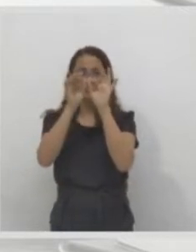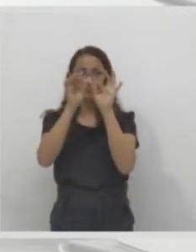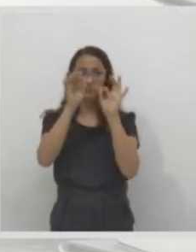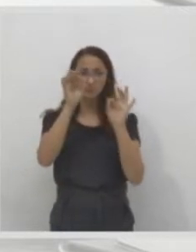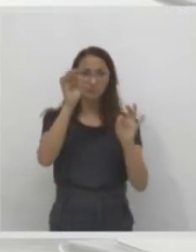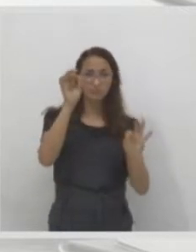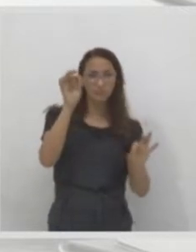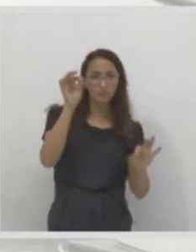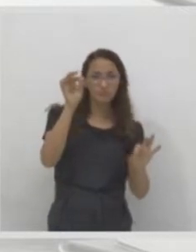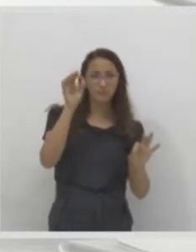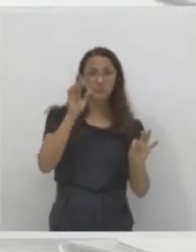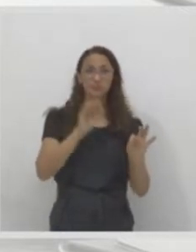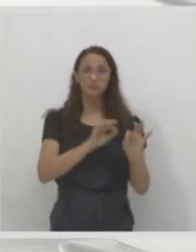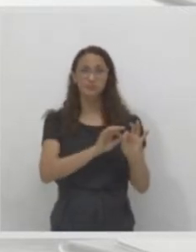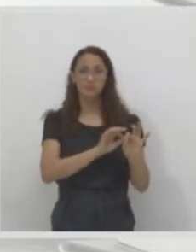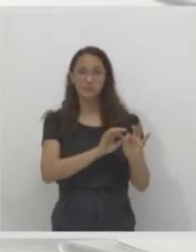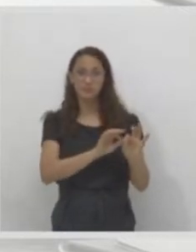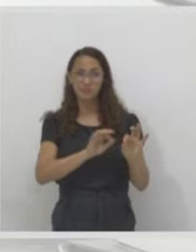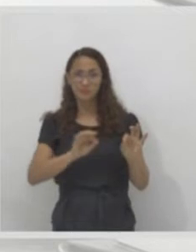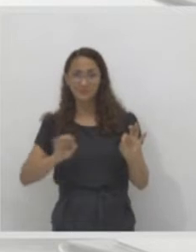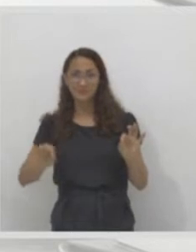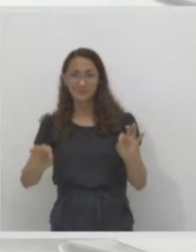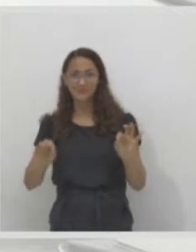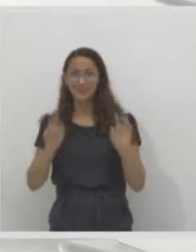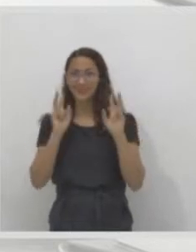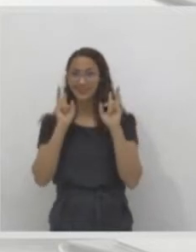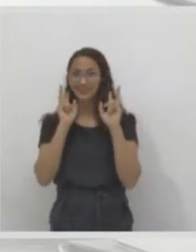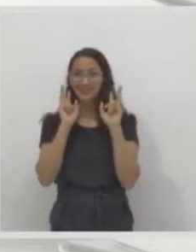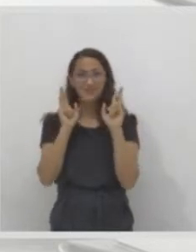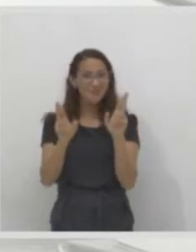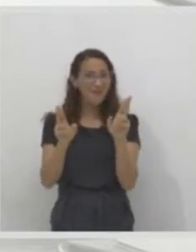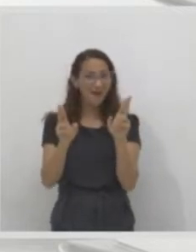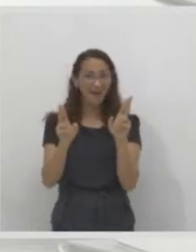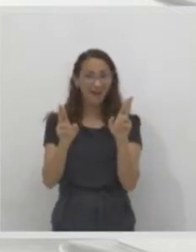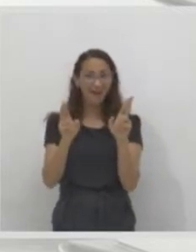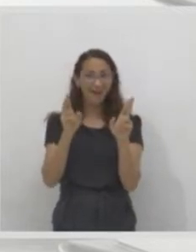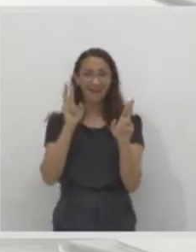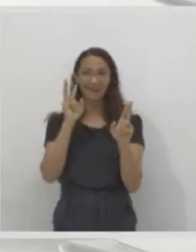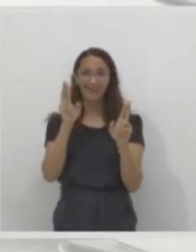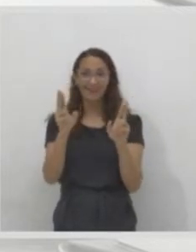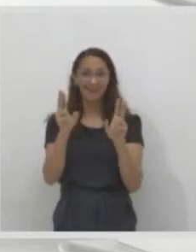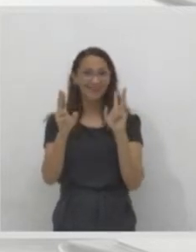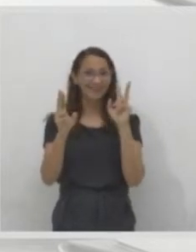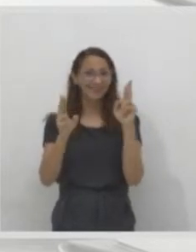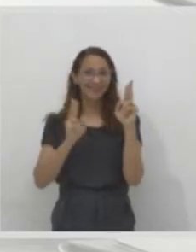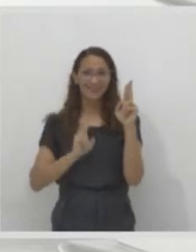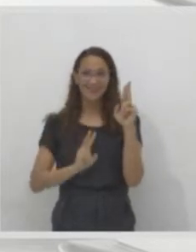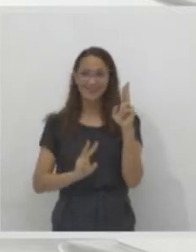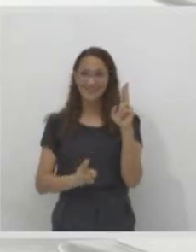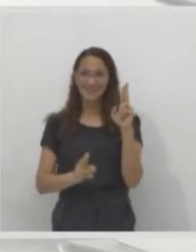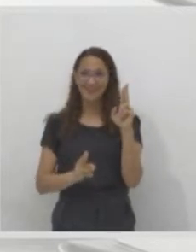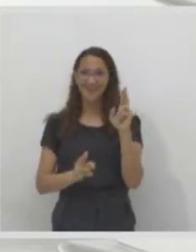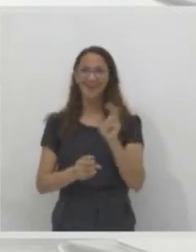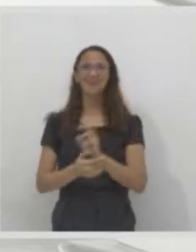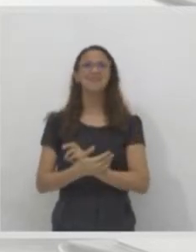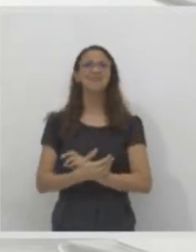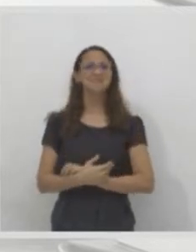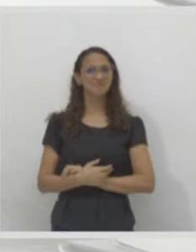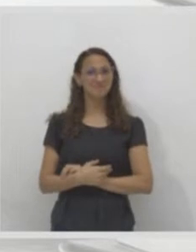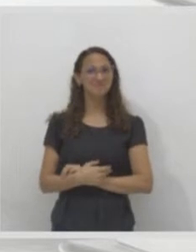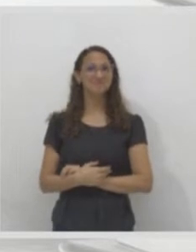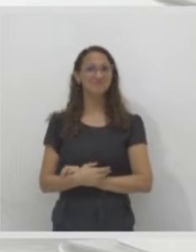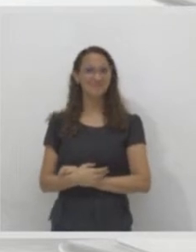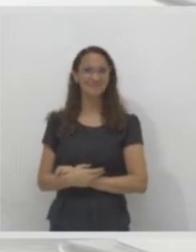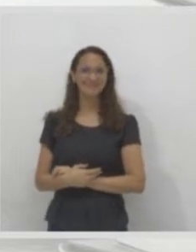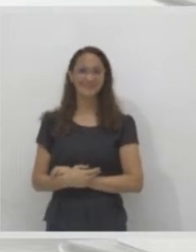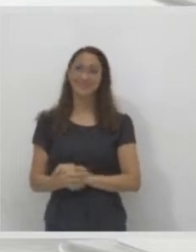esse segmento de reta, que é igual a esse terceiro segmento de reta. Eu também posso ter